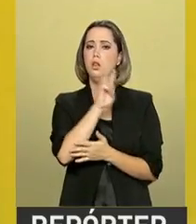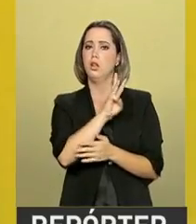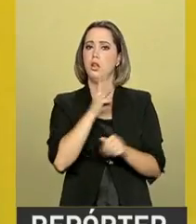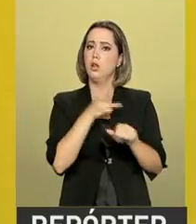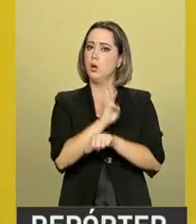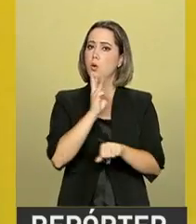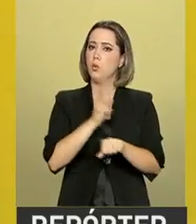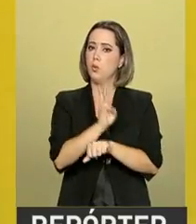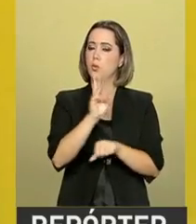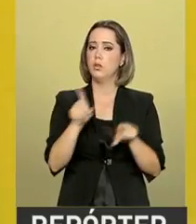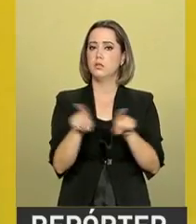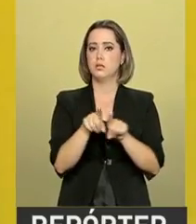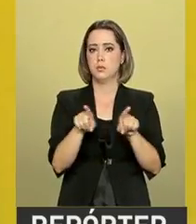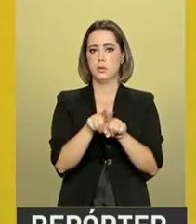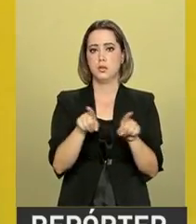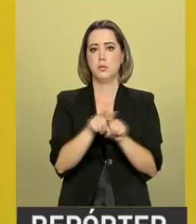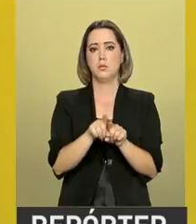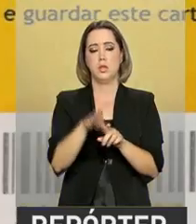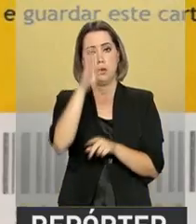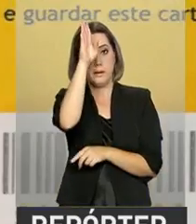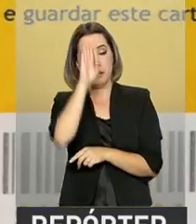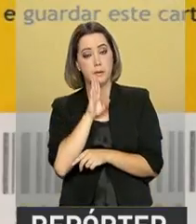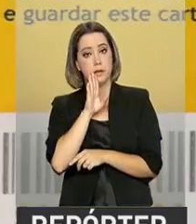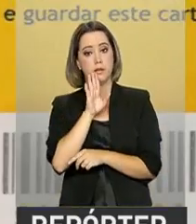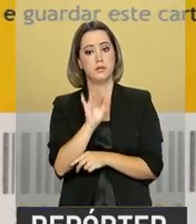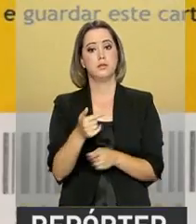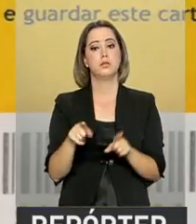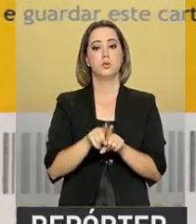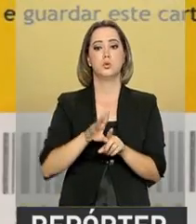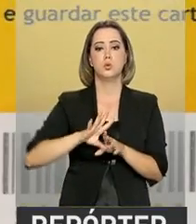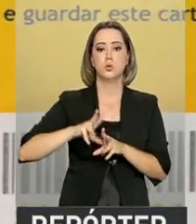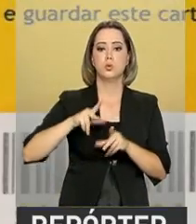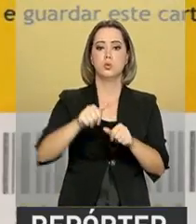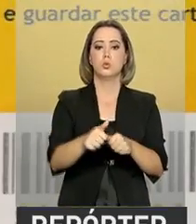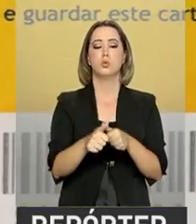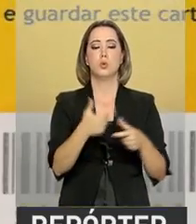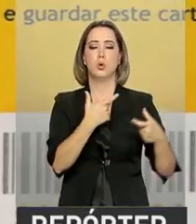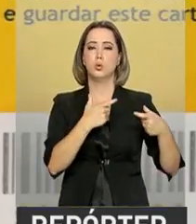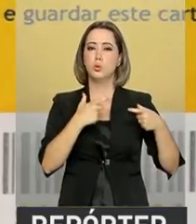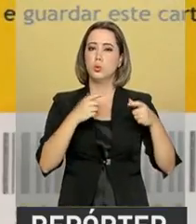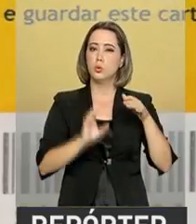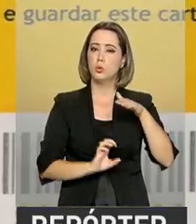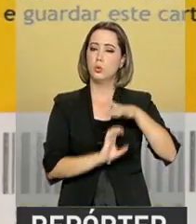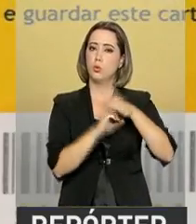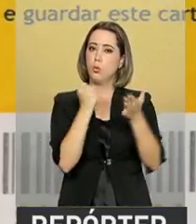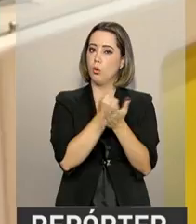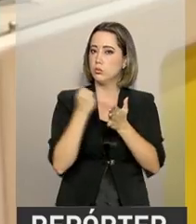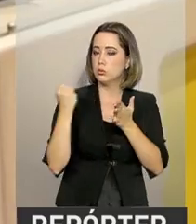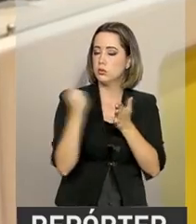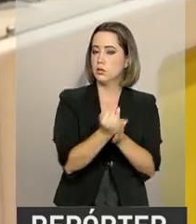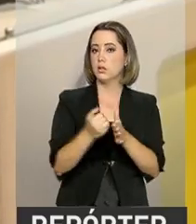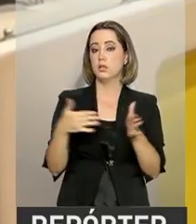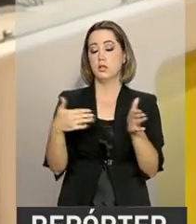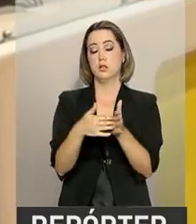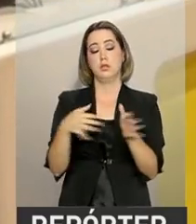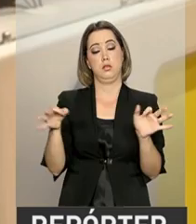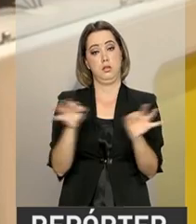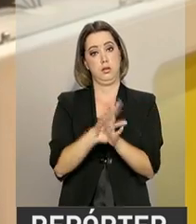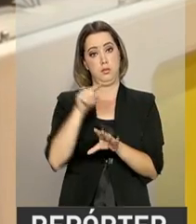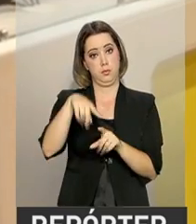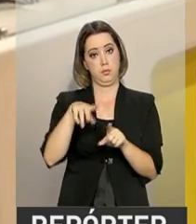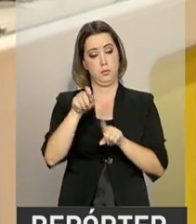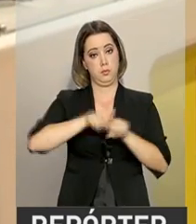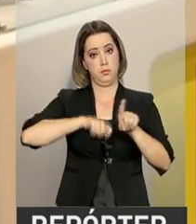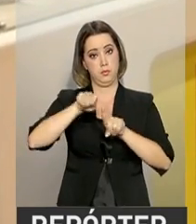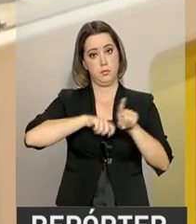envio de textos mensagens de voz fotos e ligações durante a validade do plano até o fim deste mês 164 agências da